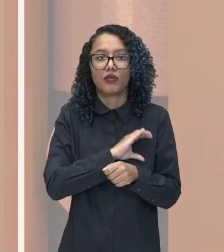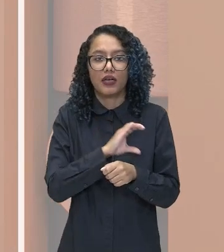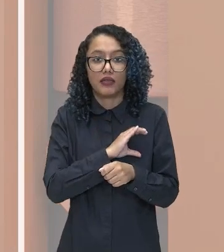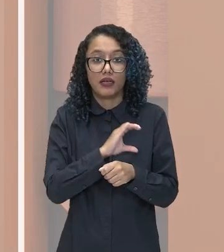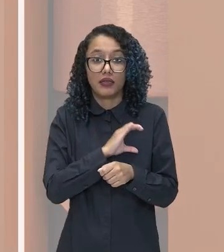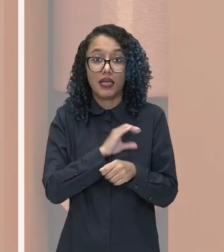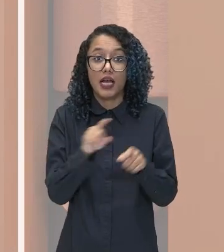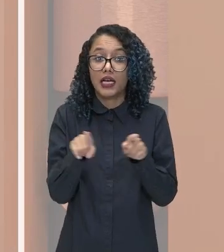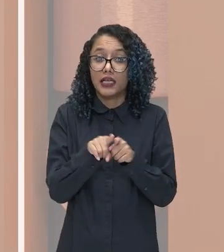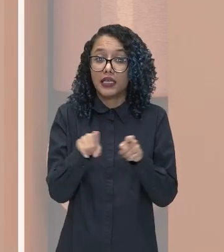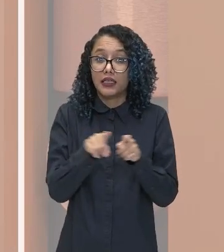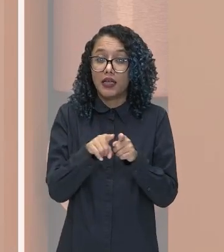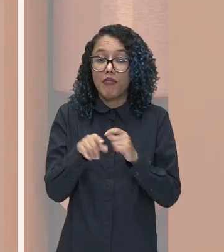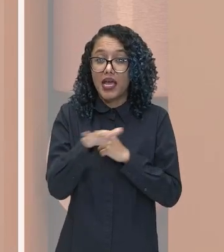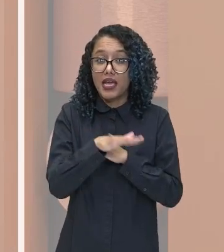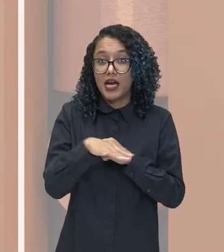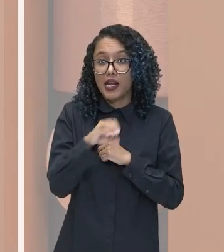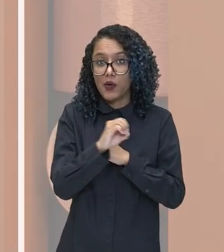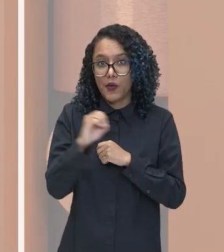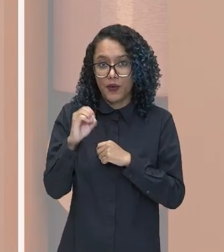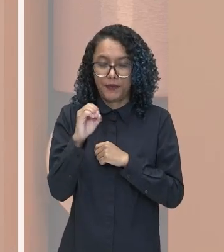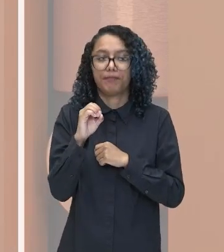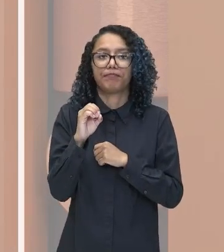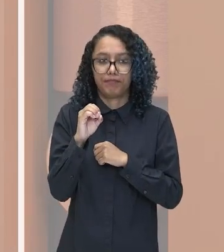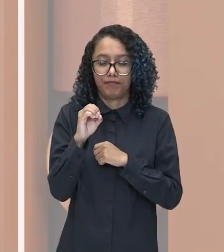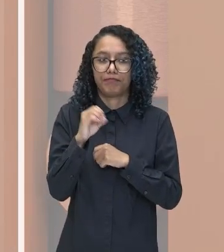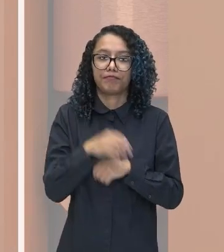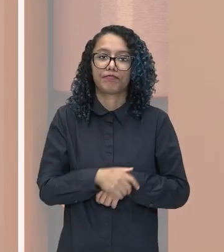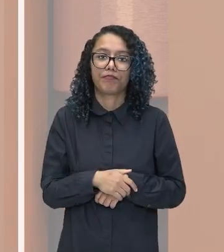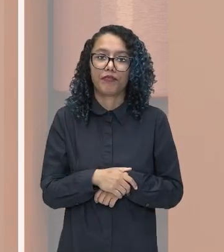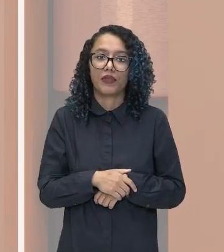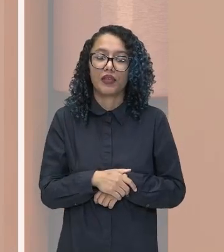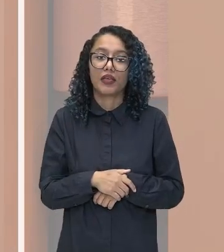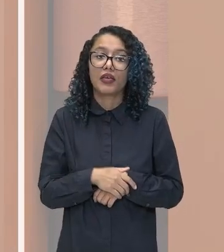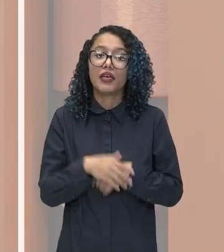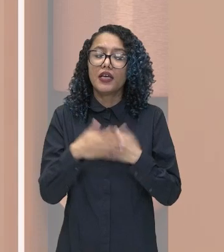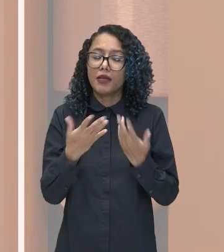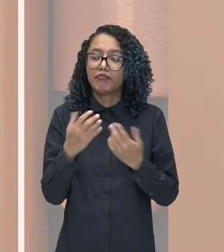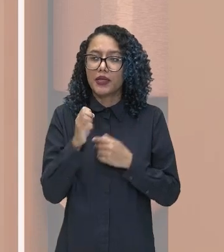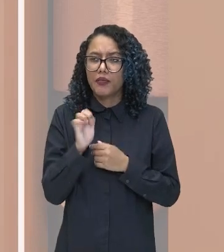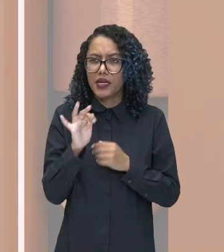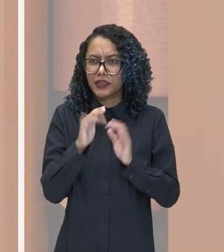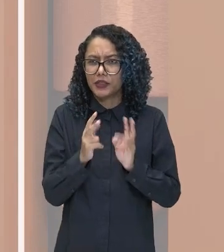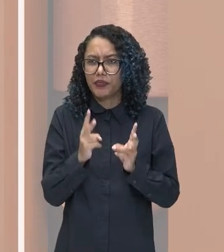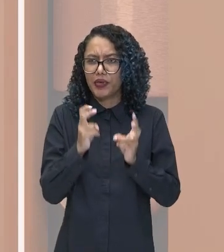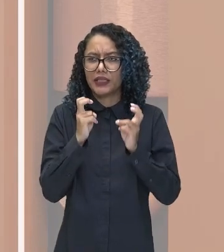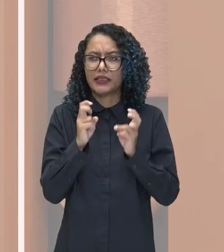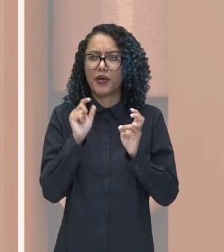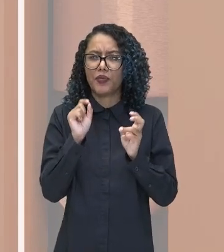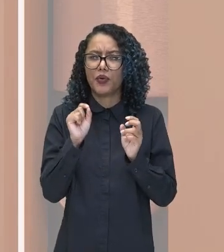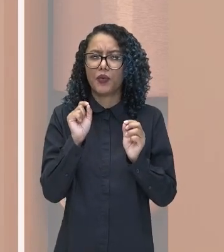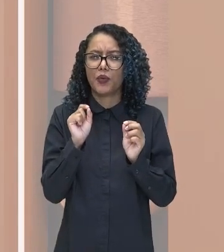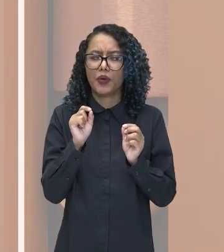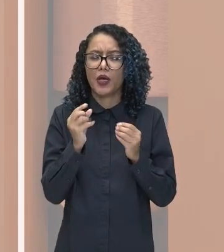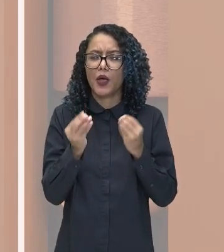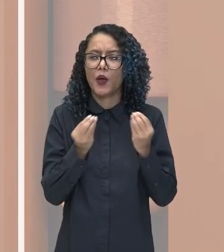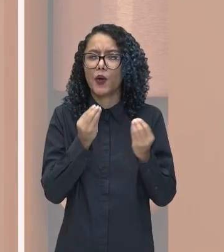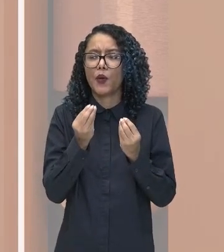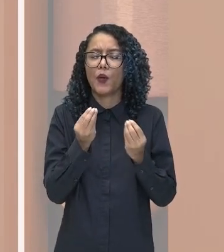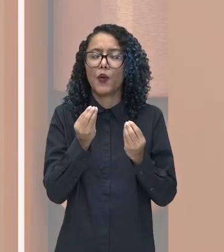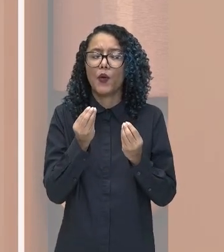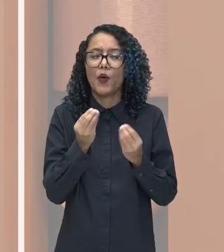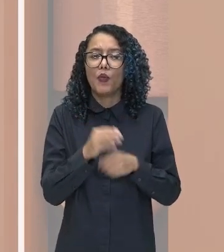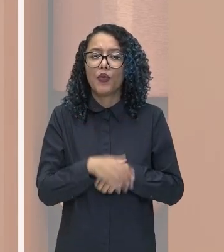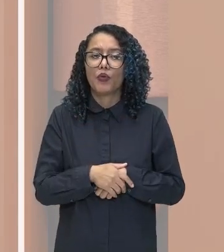a costa oeste dos Estados Unidos. E a partir deste mapa, a gente pode observar melhor onde que vai ter, né,